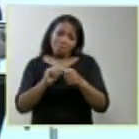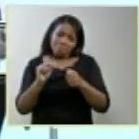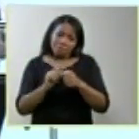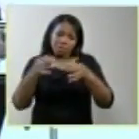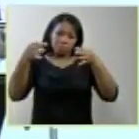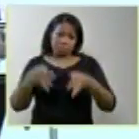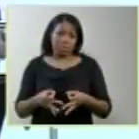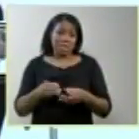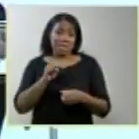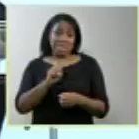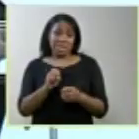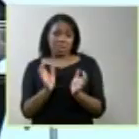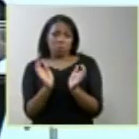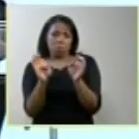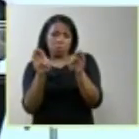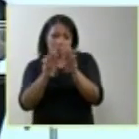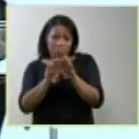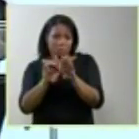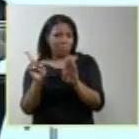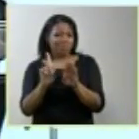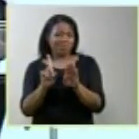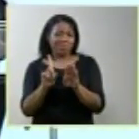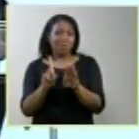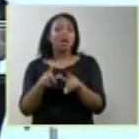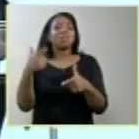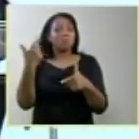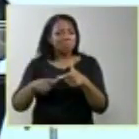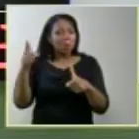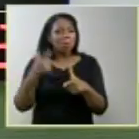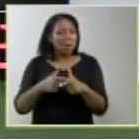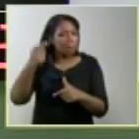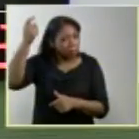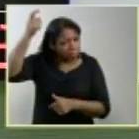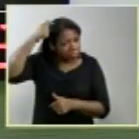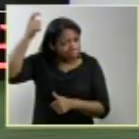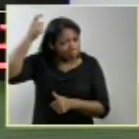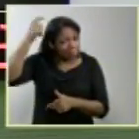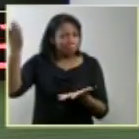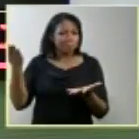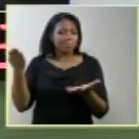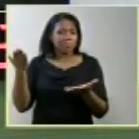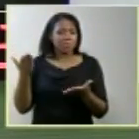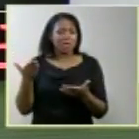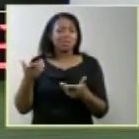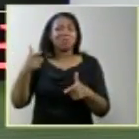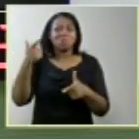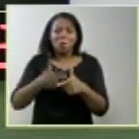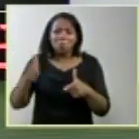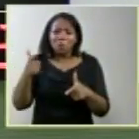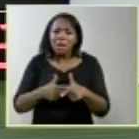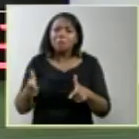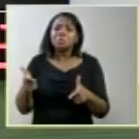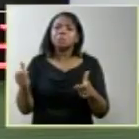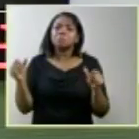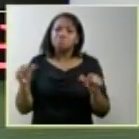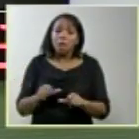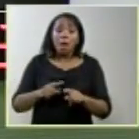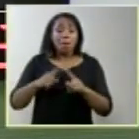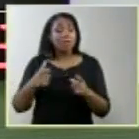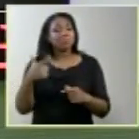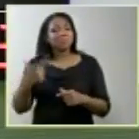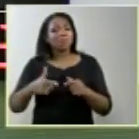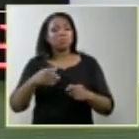com certeza absoluta teremos a anencefalia. Esse é o momento crucial. É claro que não temos tecnologia